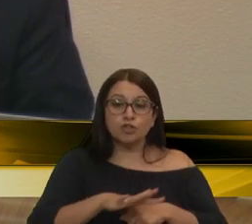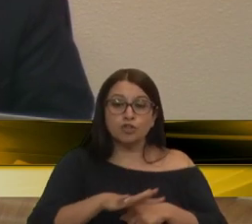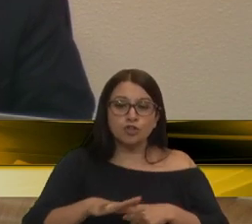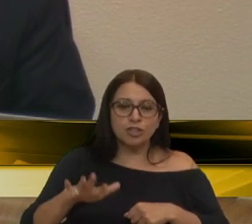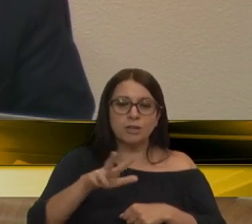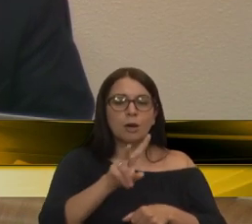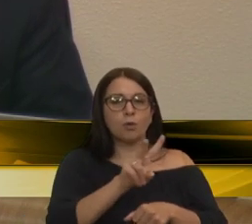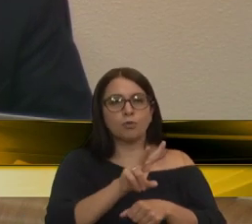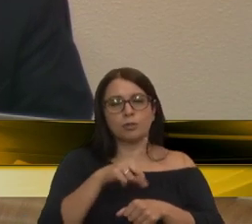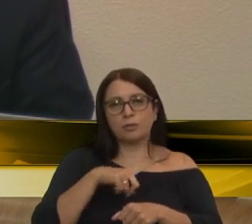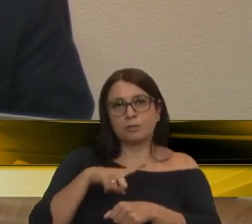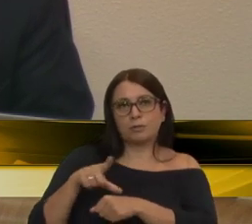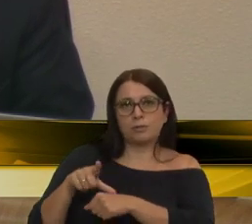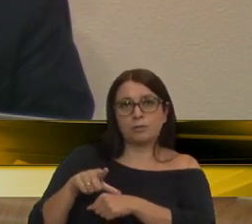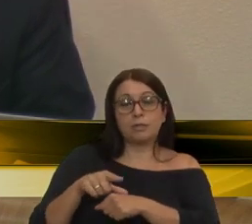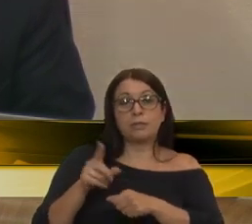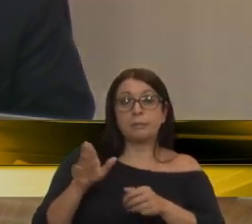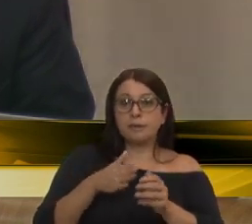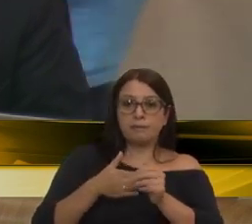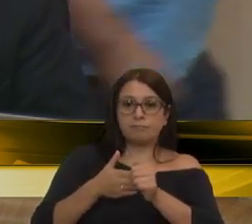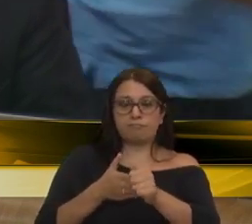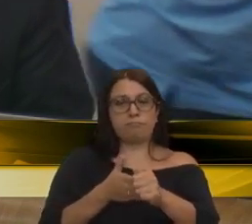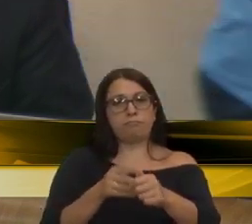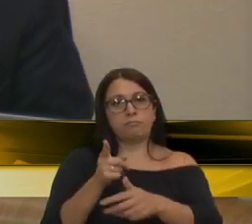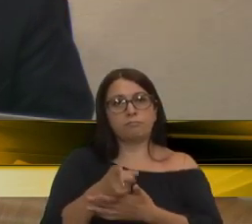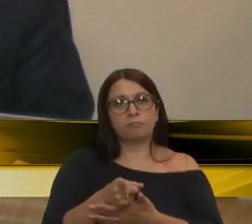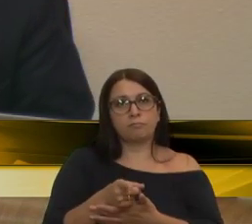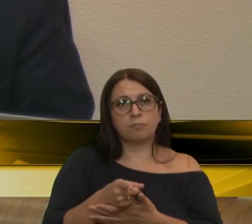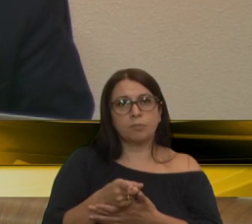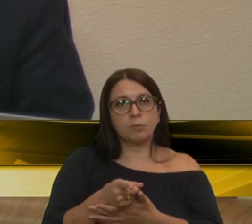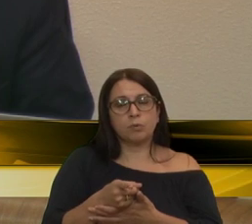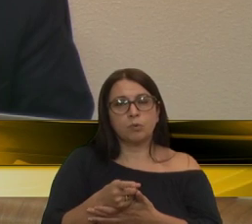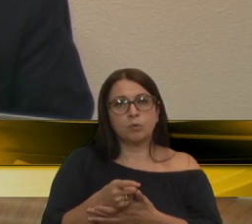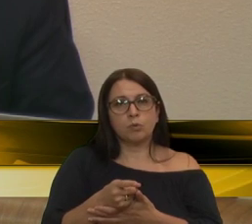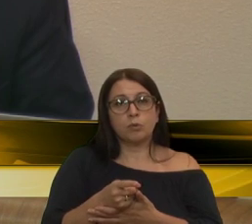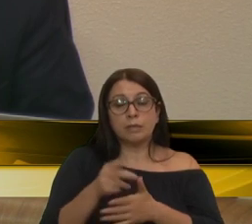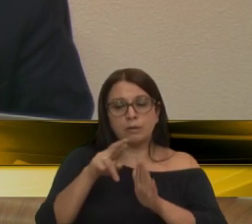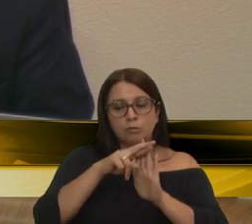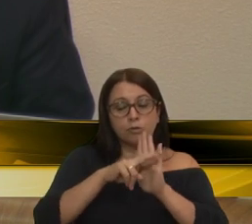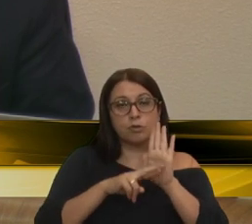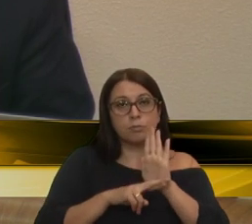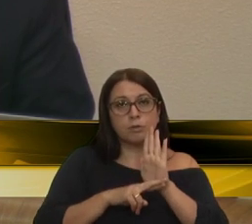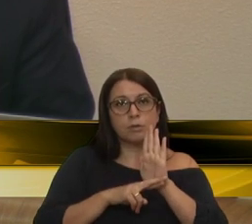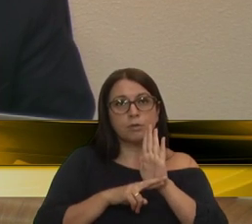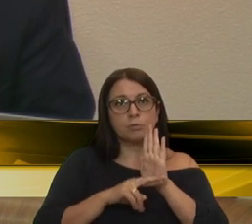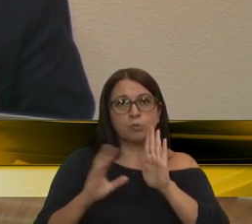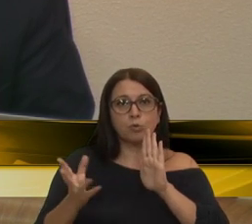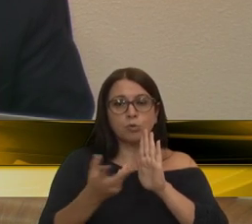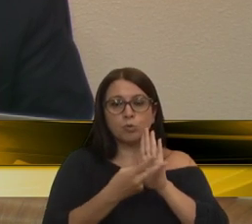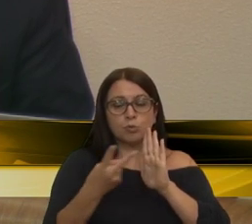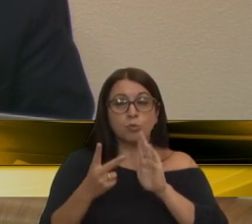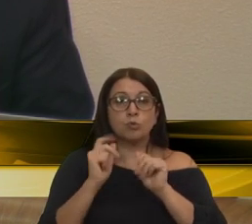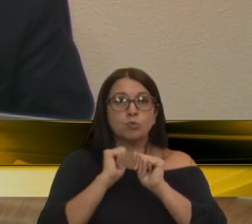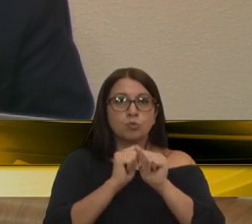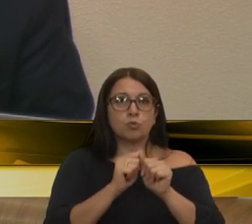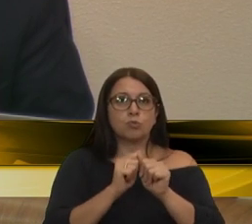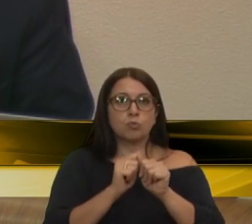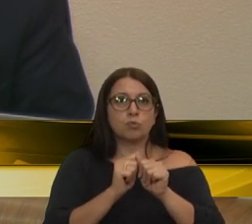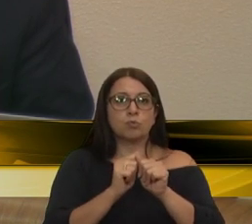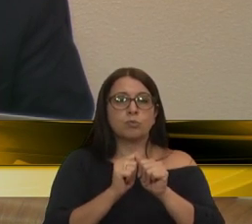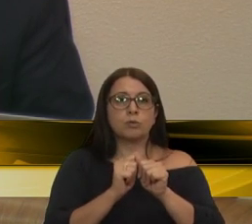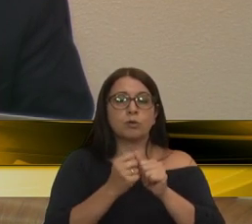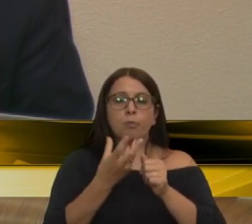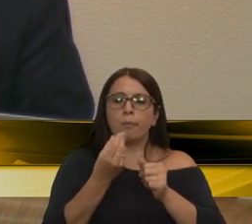que sempre deve nortear o agravo regimental interposto pelos réus, instruído com